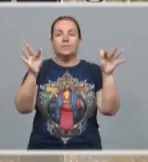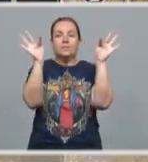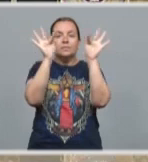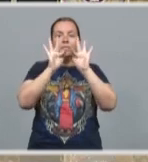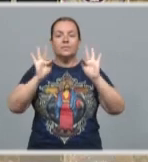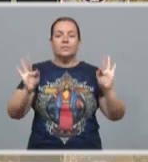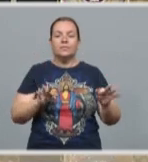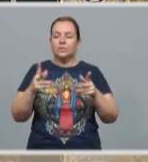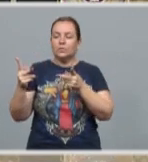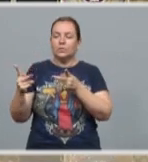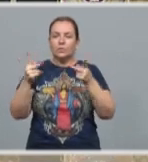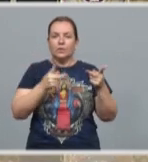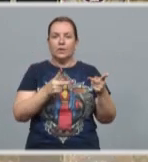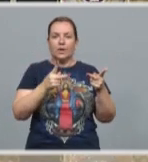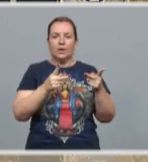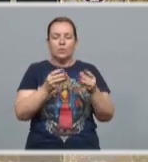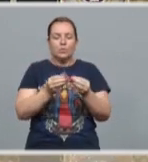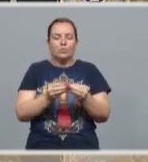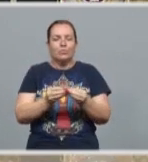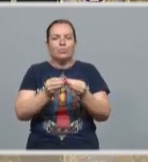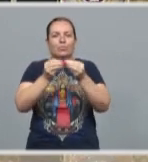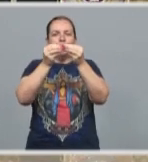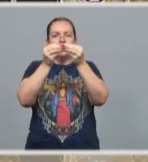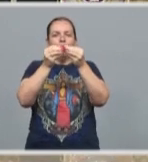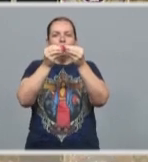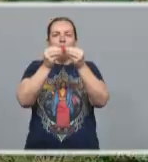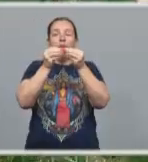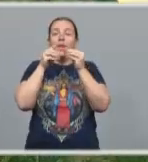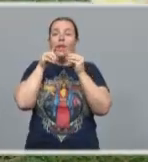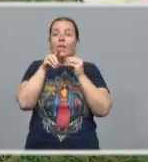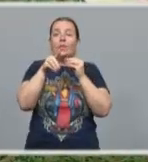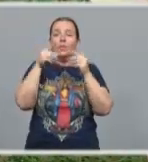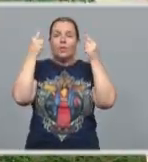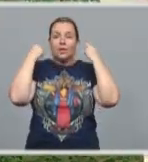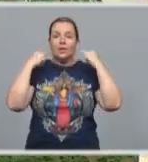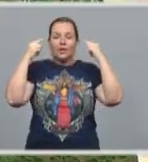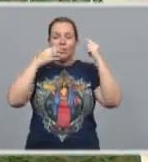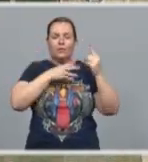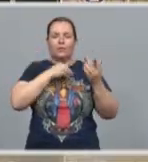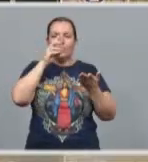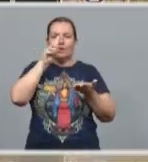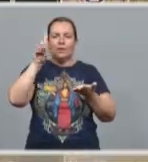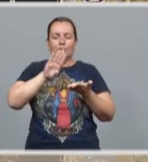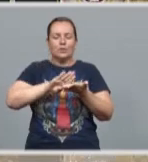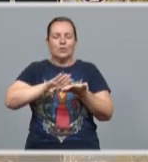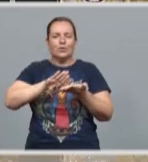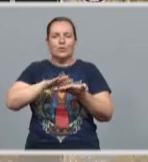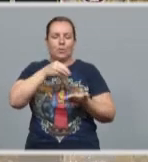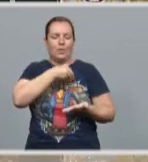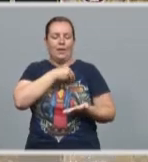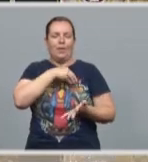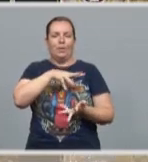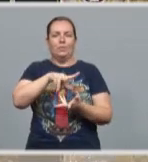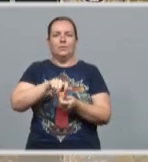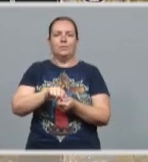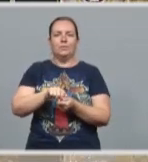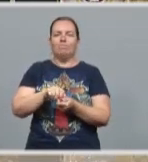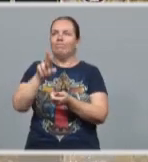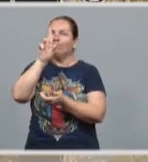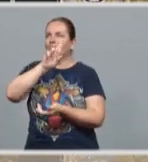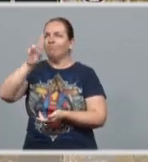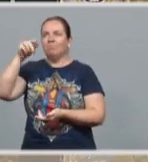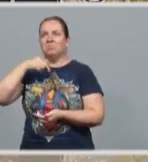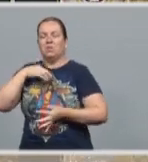Felizes os convidados para o banquete nupcial do Cordeiro. Eis o Cordeiro de Deus, eis aquele que tira o pecado do